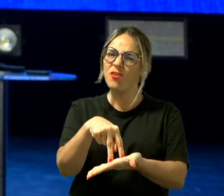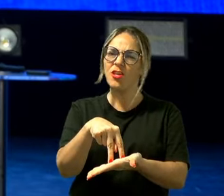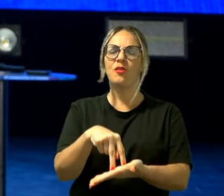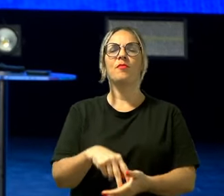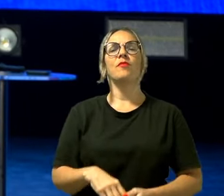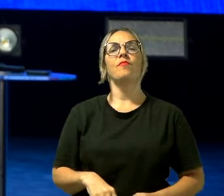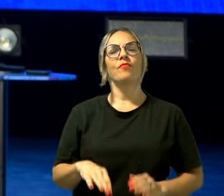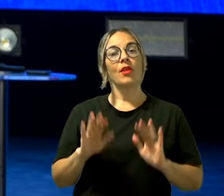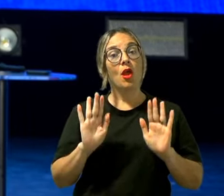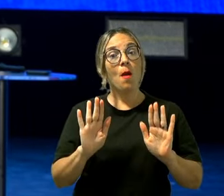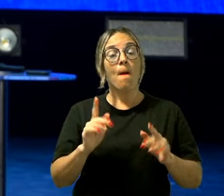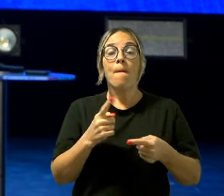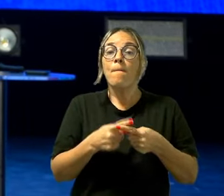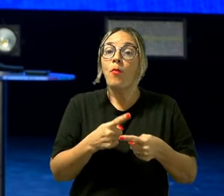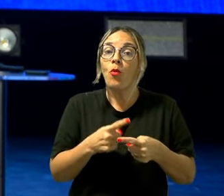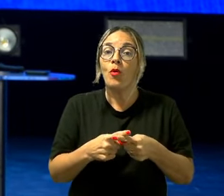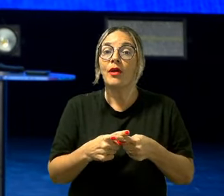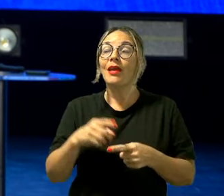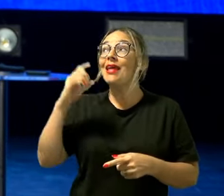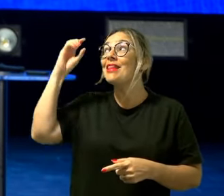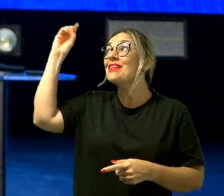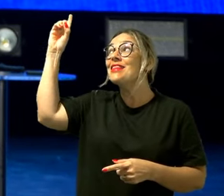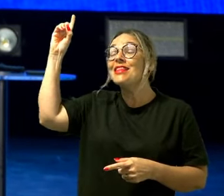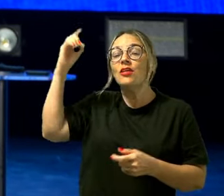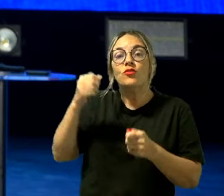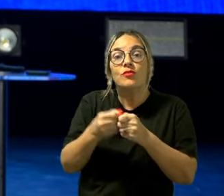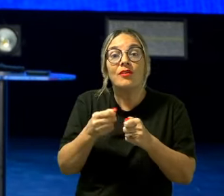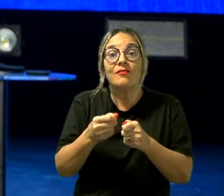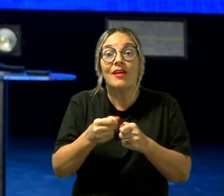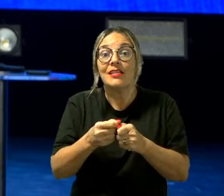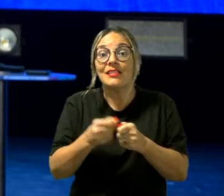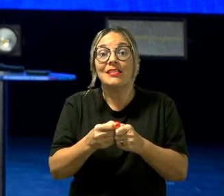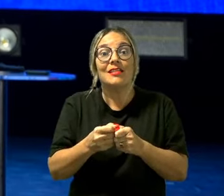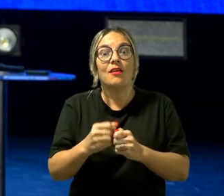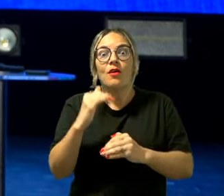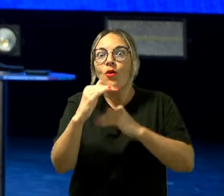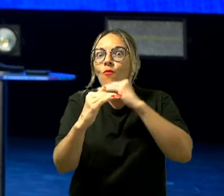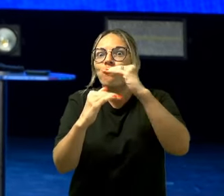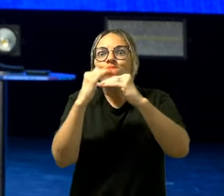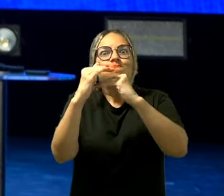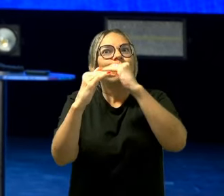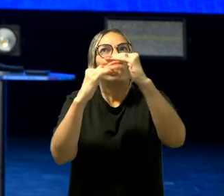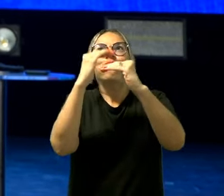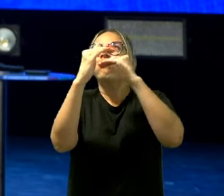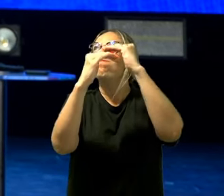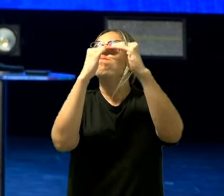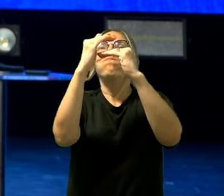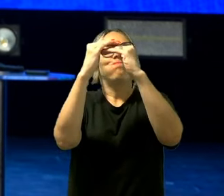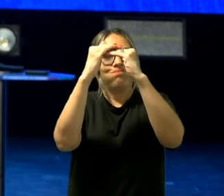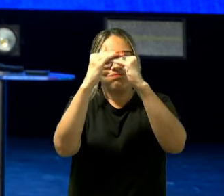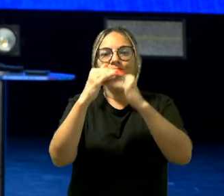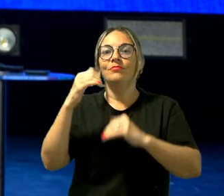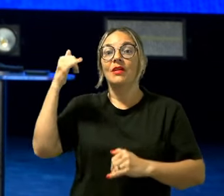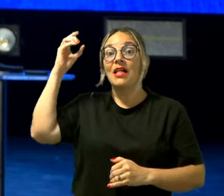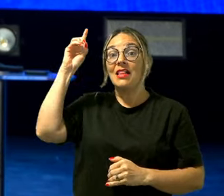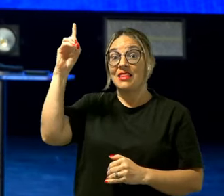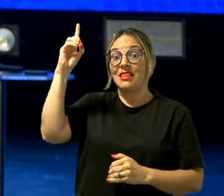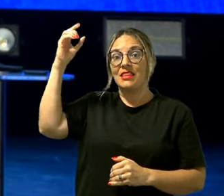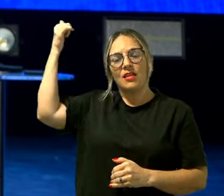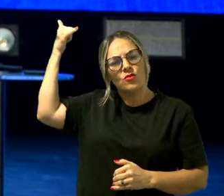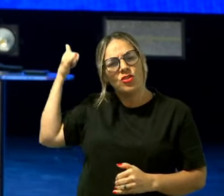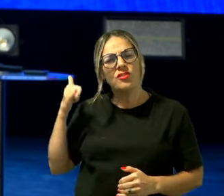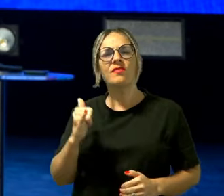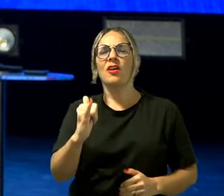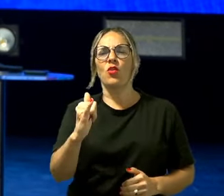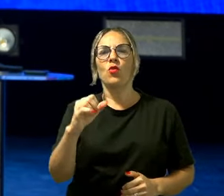está aumentando, é porque aquilo que Deus vai fazer na sua vida vai ser ainda maior. Ei, se Deus falou que sim, quem é o homem para